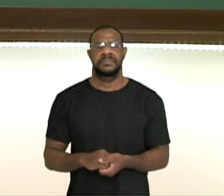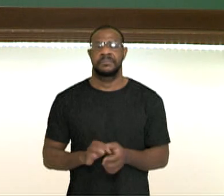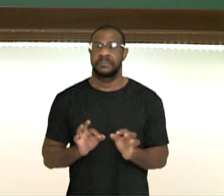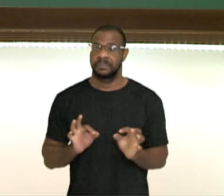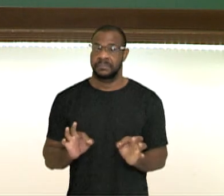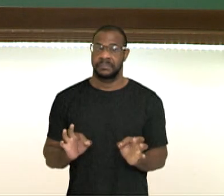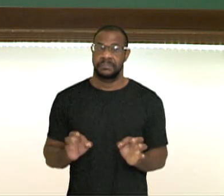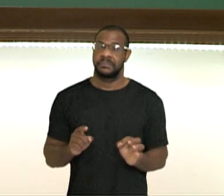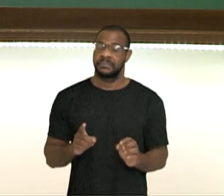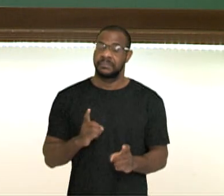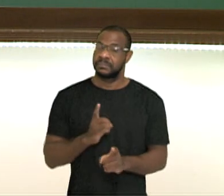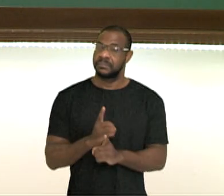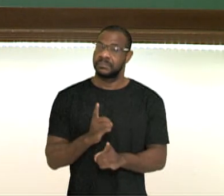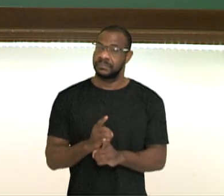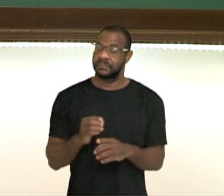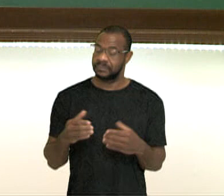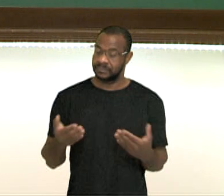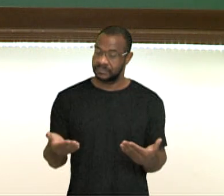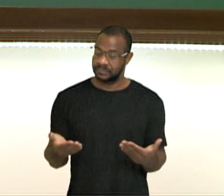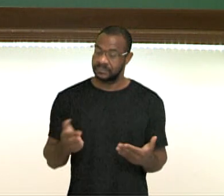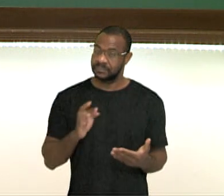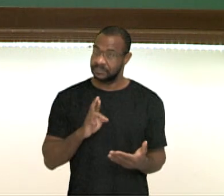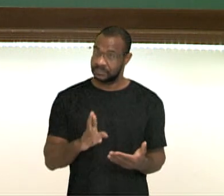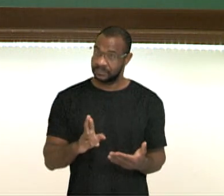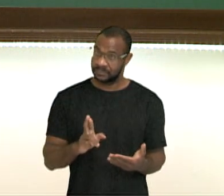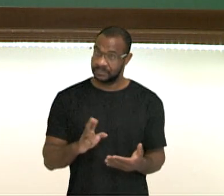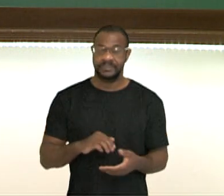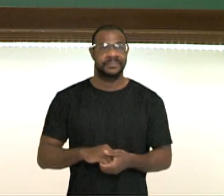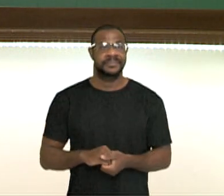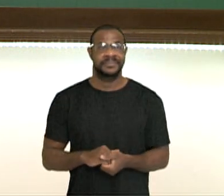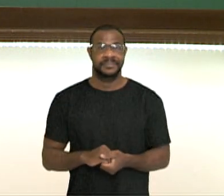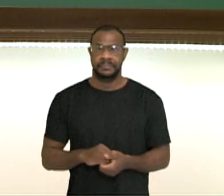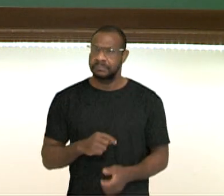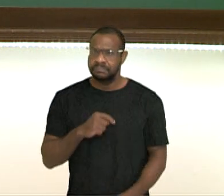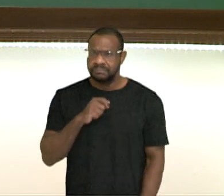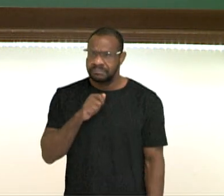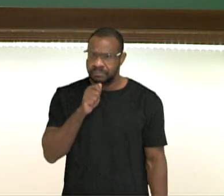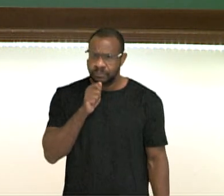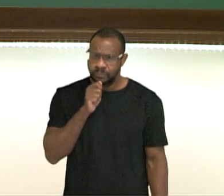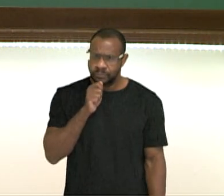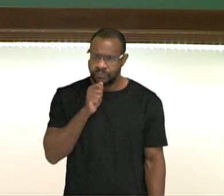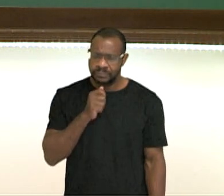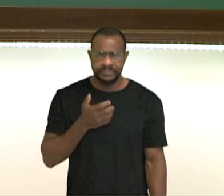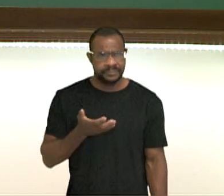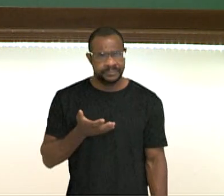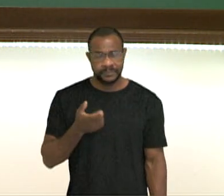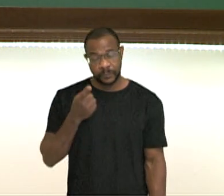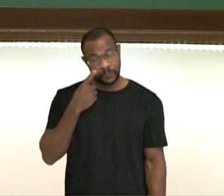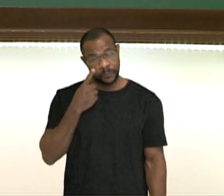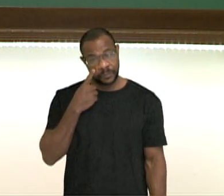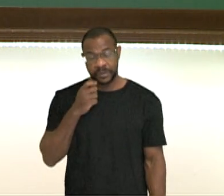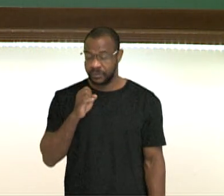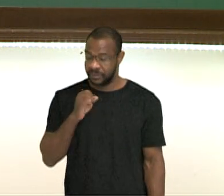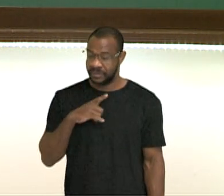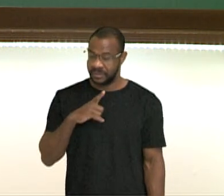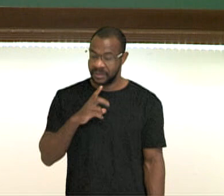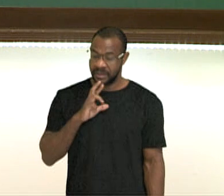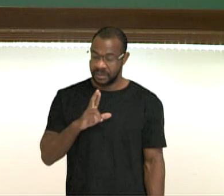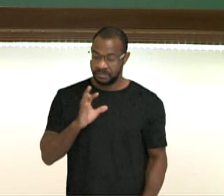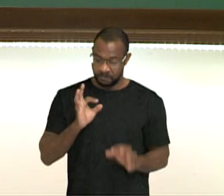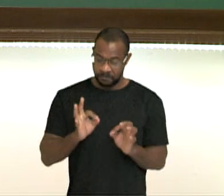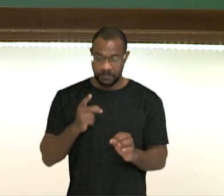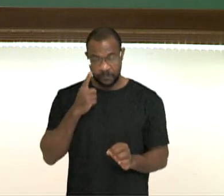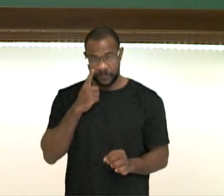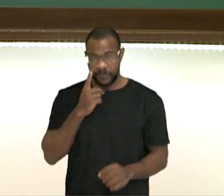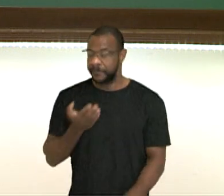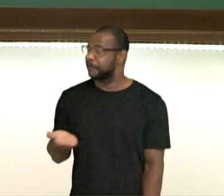Certo, você descobriu então a resposta? Ainda não? Vamos ver se vocês estão aí no caminho da resposta correta?